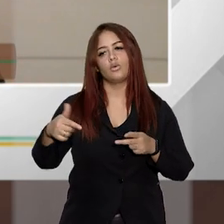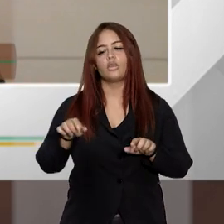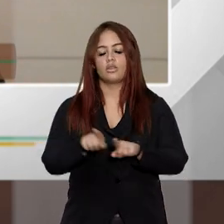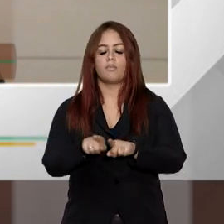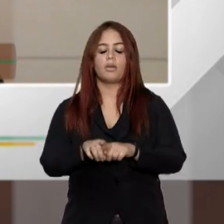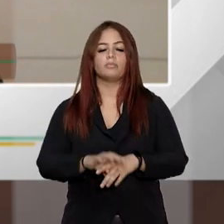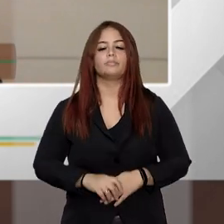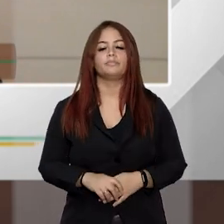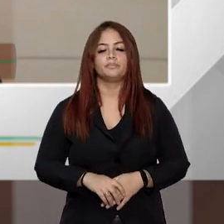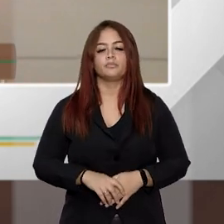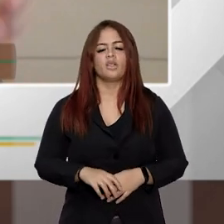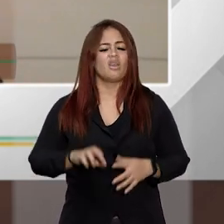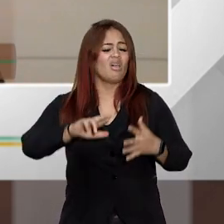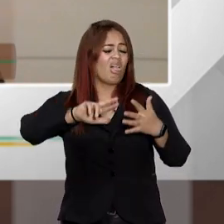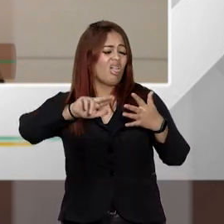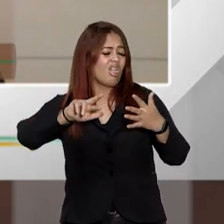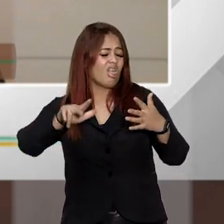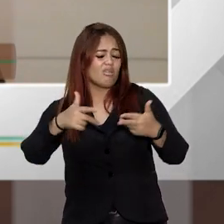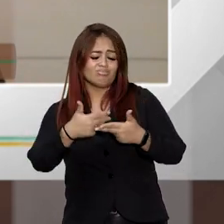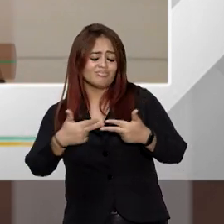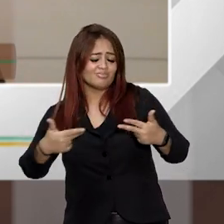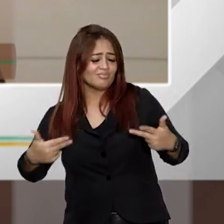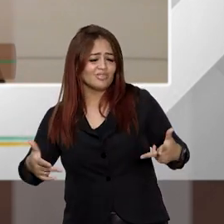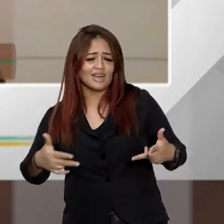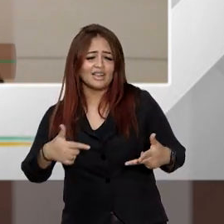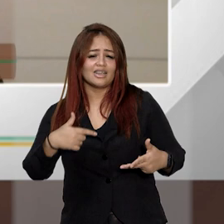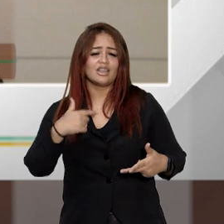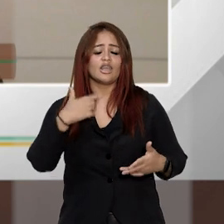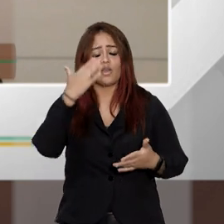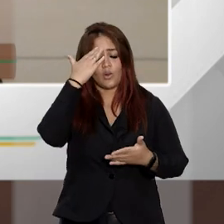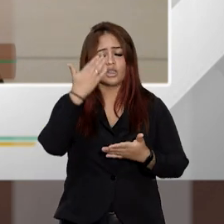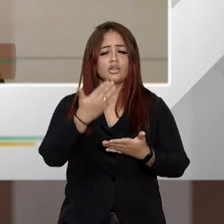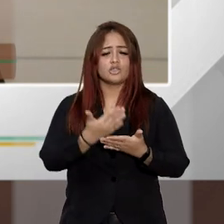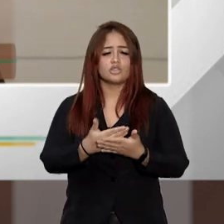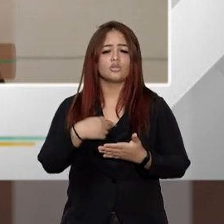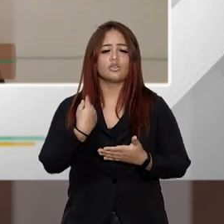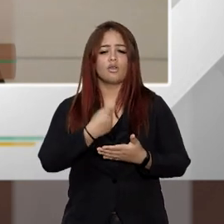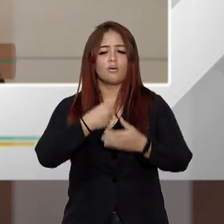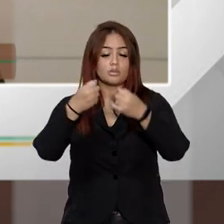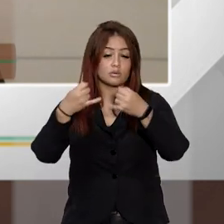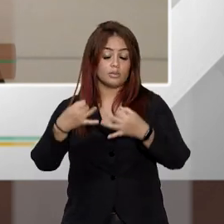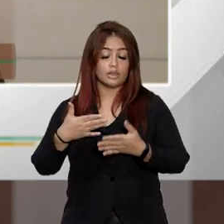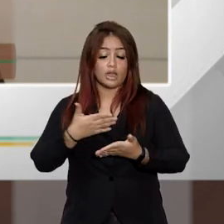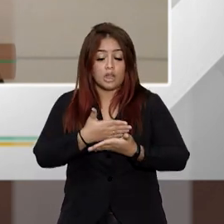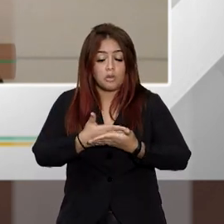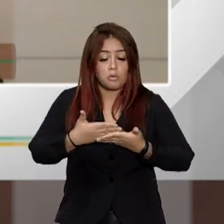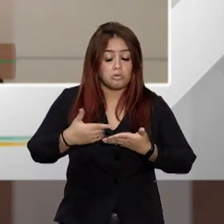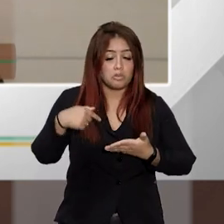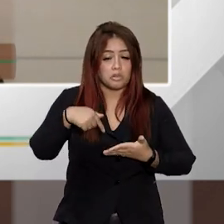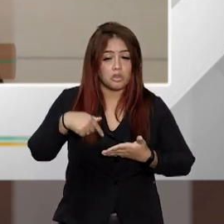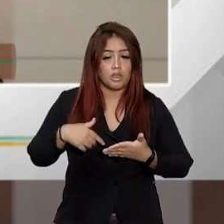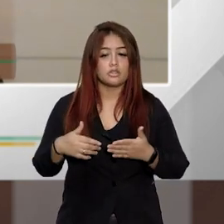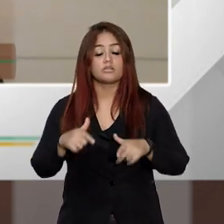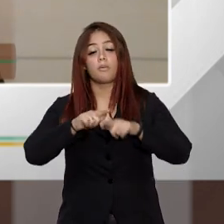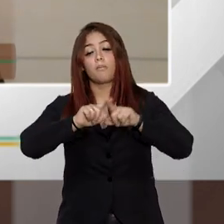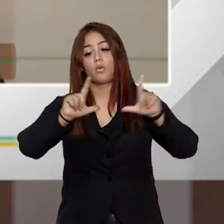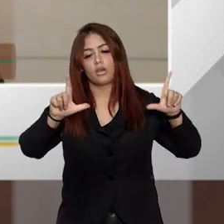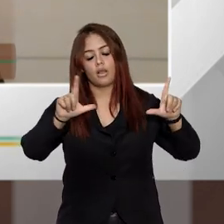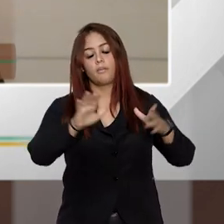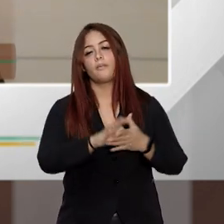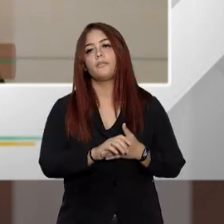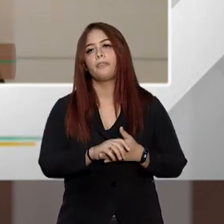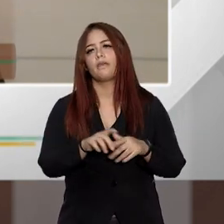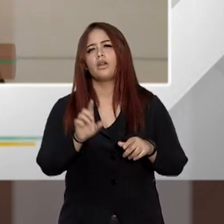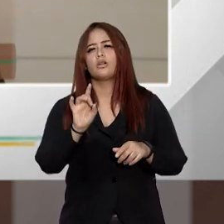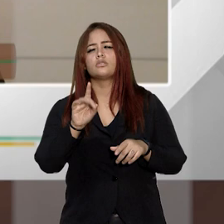sentença terminativa. Mas são inúmeras diferenças, outras acredito vamos até abordar no curso desse programa, como por exemplo, só para encerrar